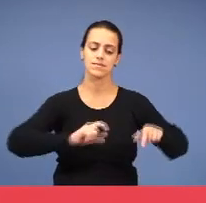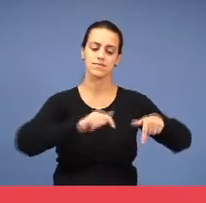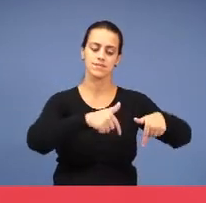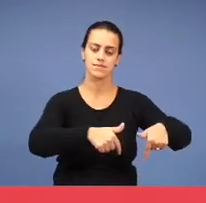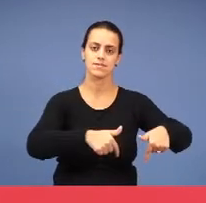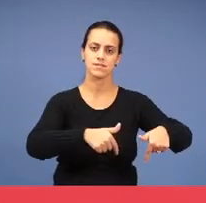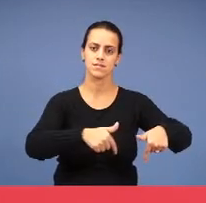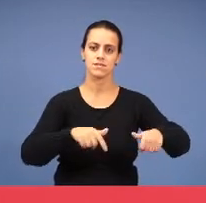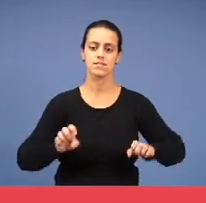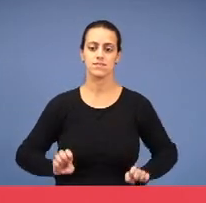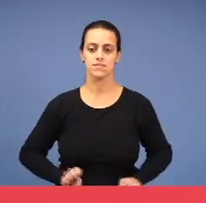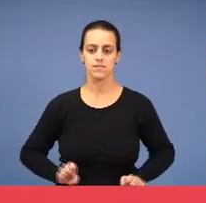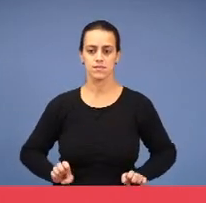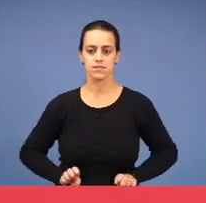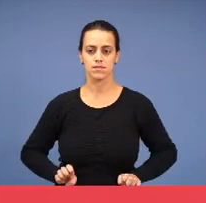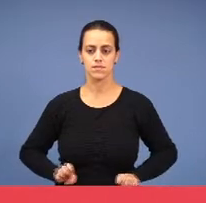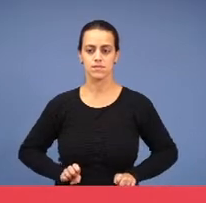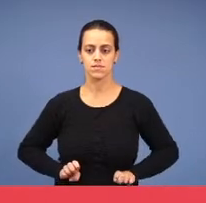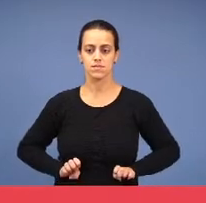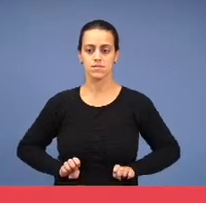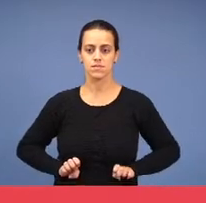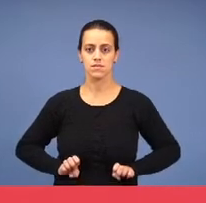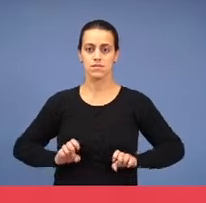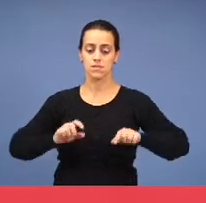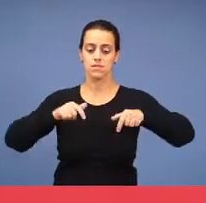Esmirna, a operação do filho.